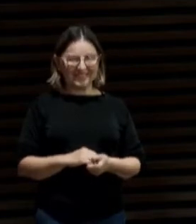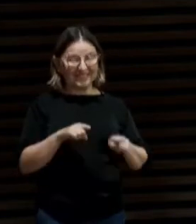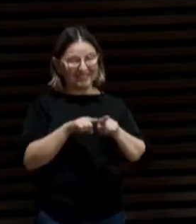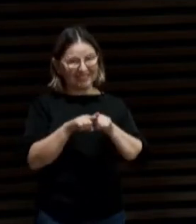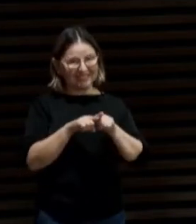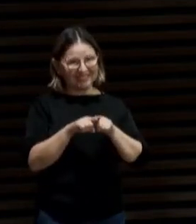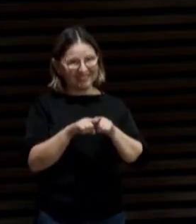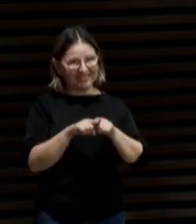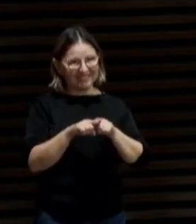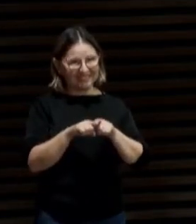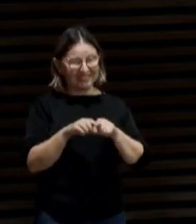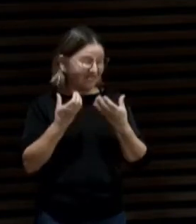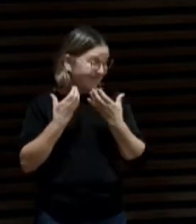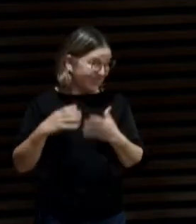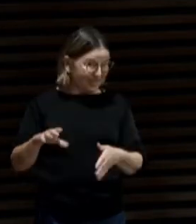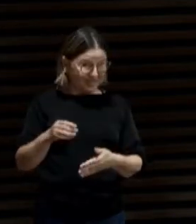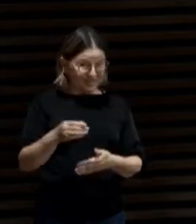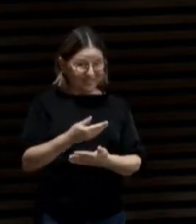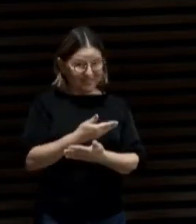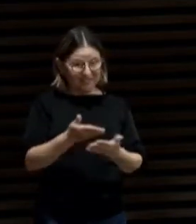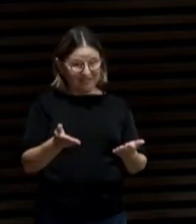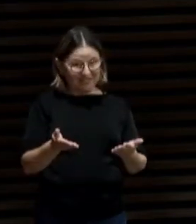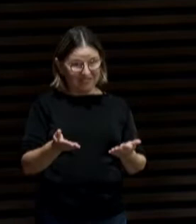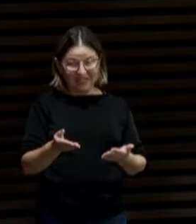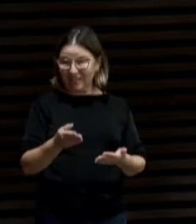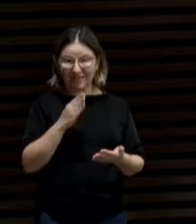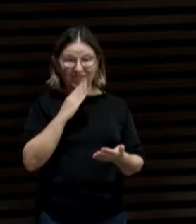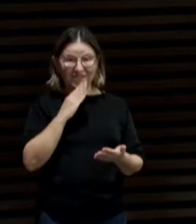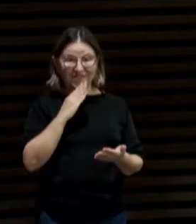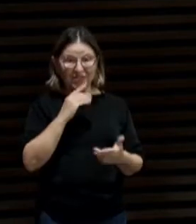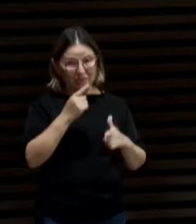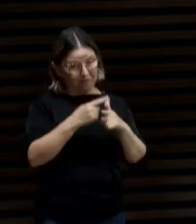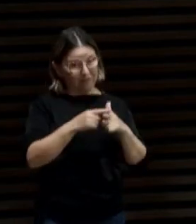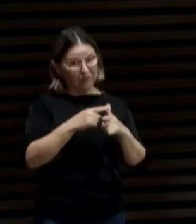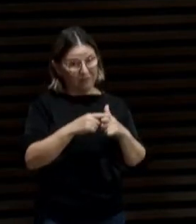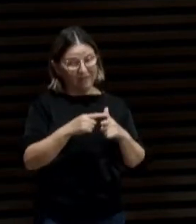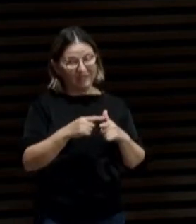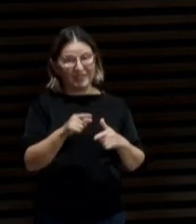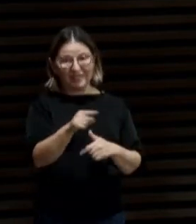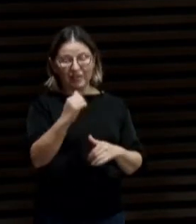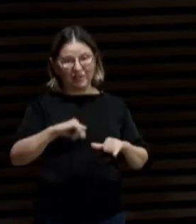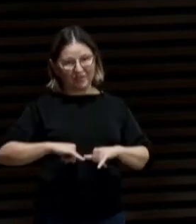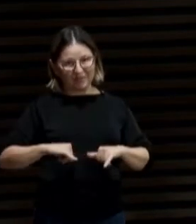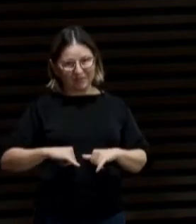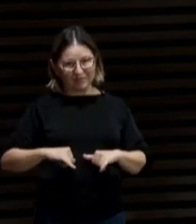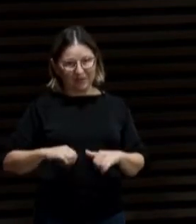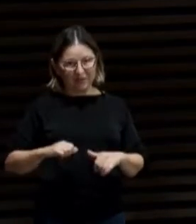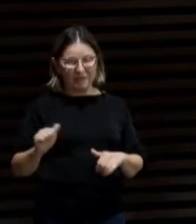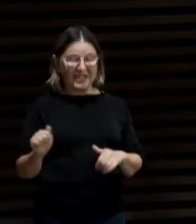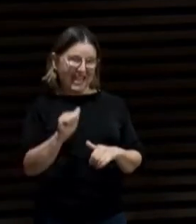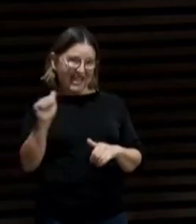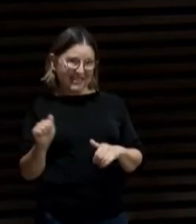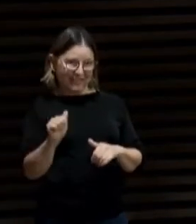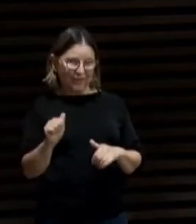Irmãos, não queremos que vocês desconheçam as tribulações que sofremos na província da Ásia, as quais foram muito além